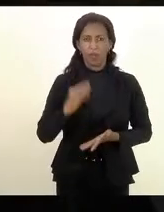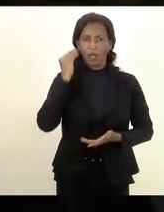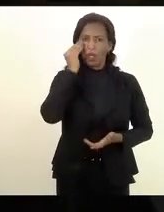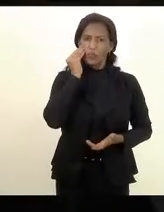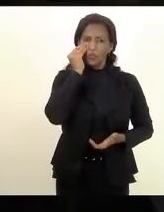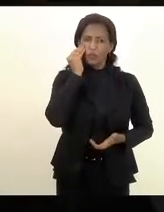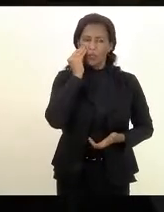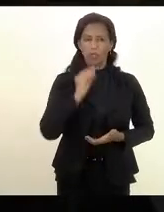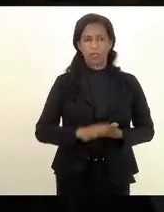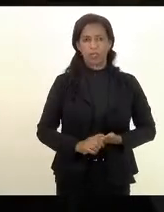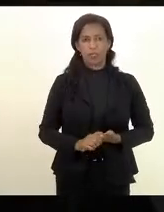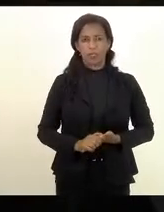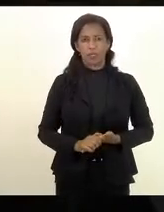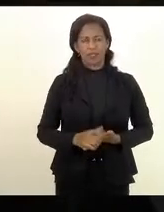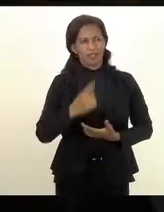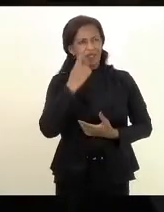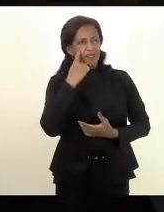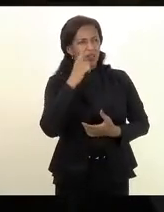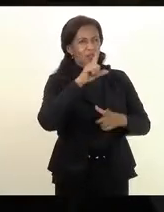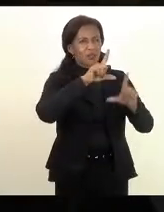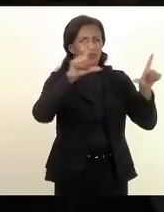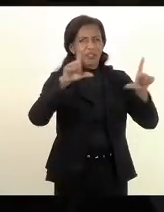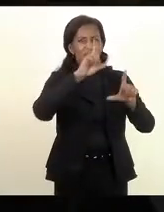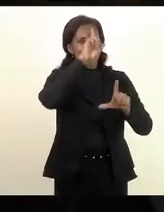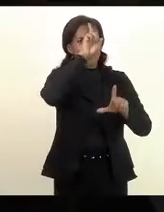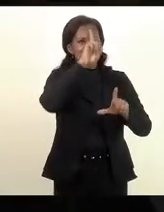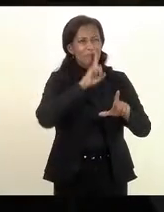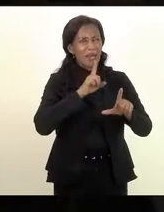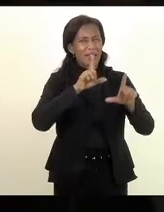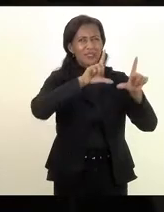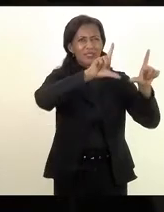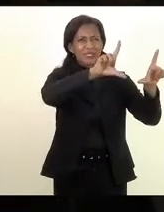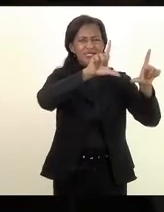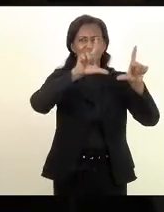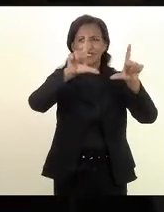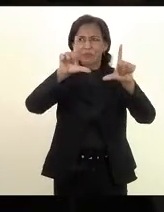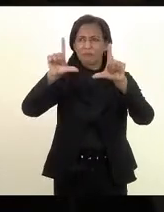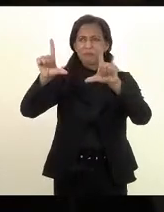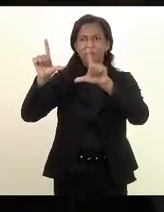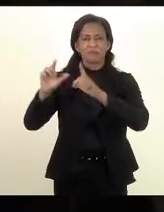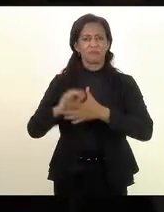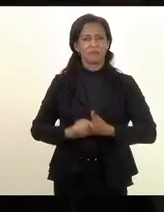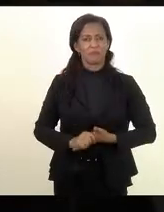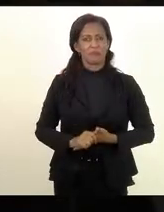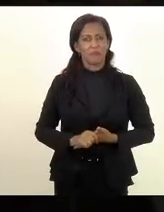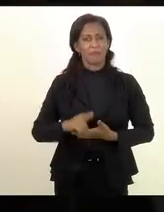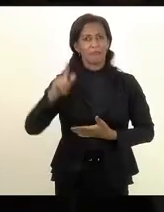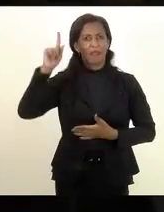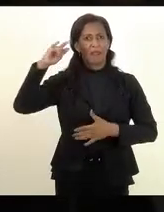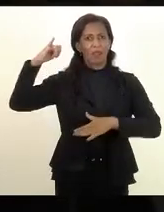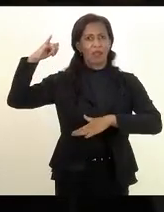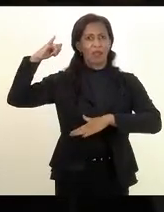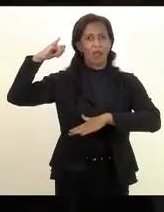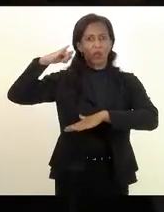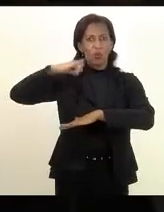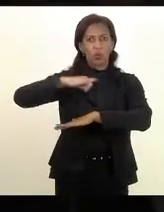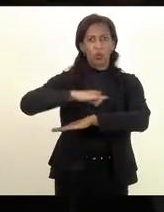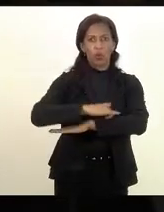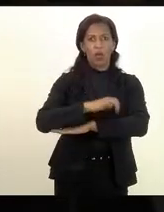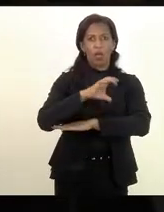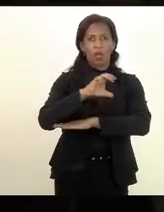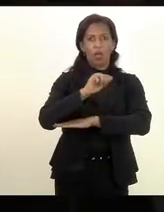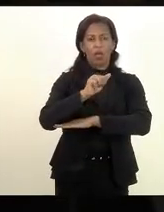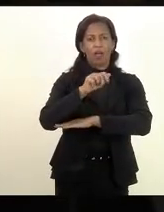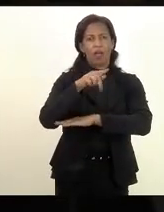Afeganistão e aquelas cenas aquelas cenas que nós a que nós assistimos recentemente no aeroporto internacional de Cabu